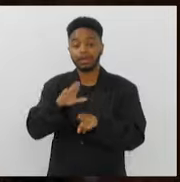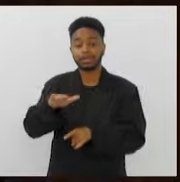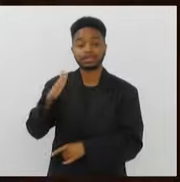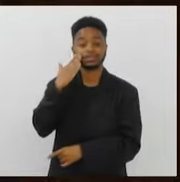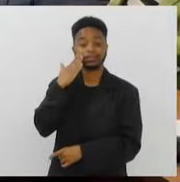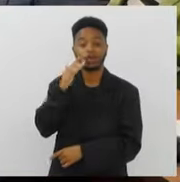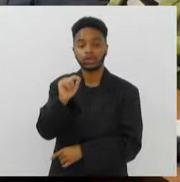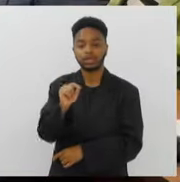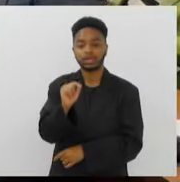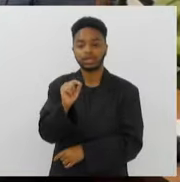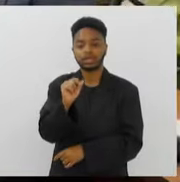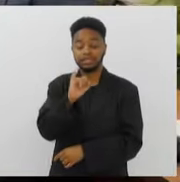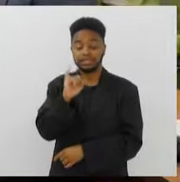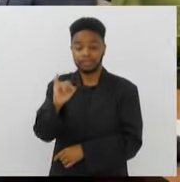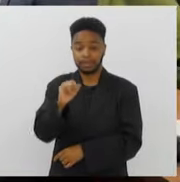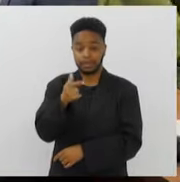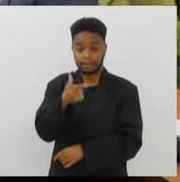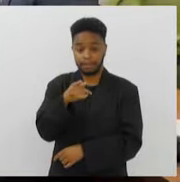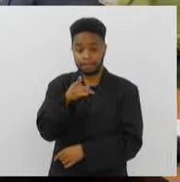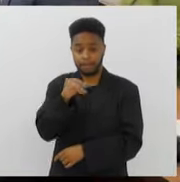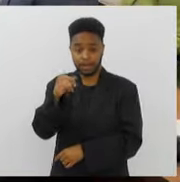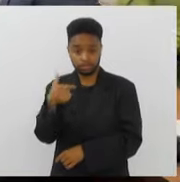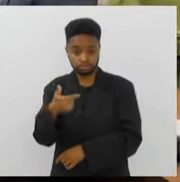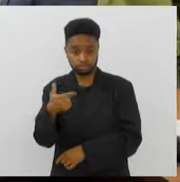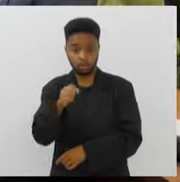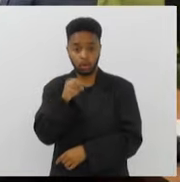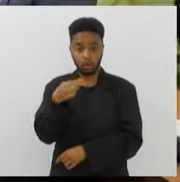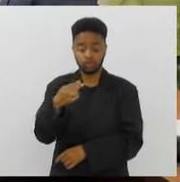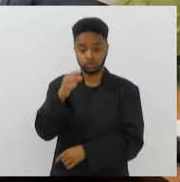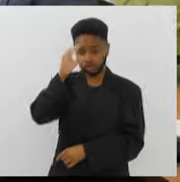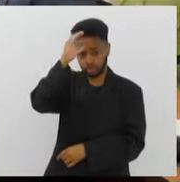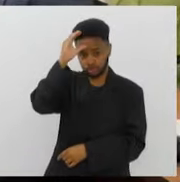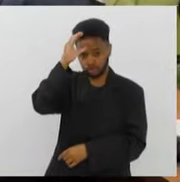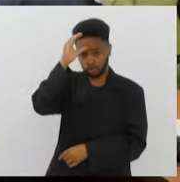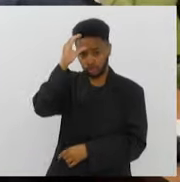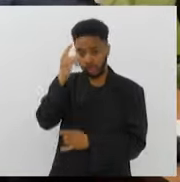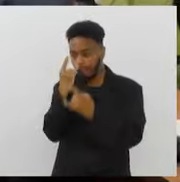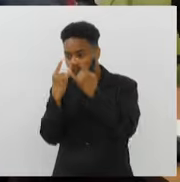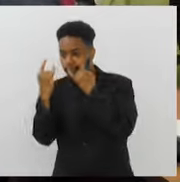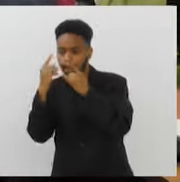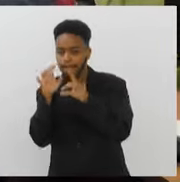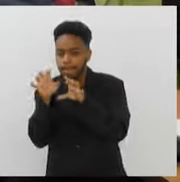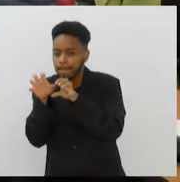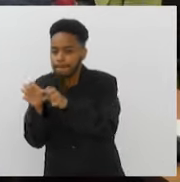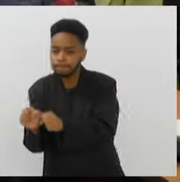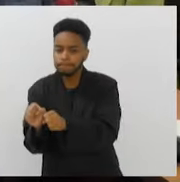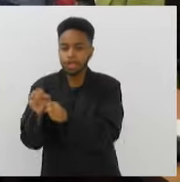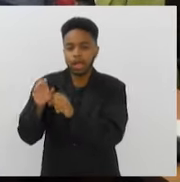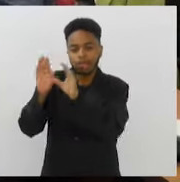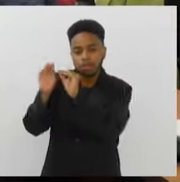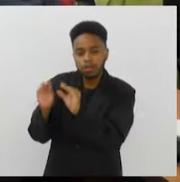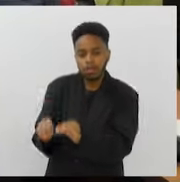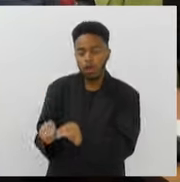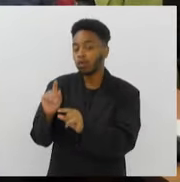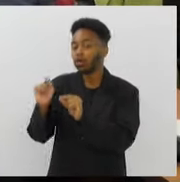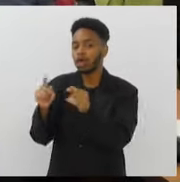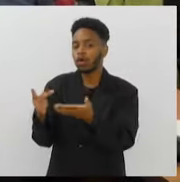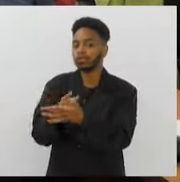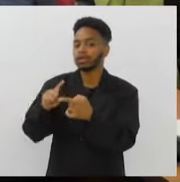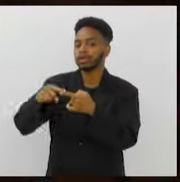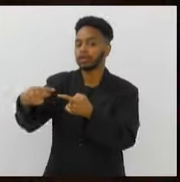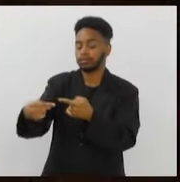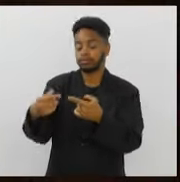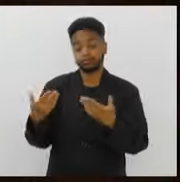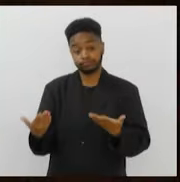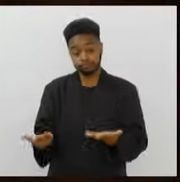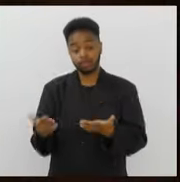quando um padrasto, um tio, tarado, etc., vai lá bulinar e qual é o efeito disso. Então,